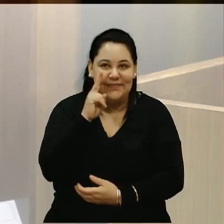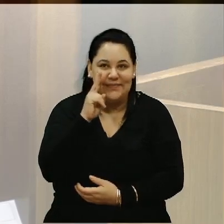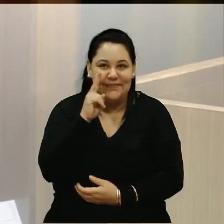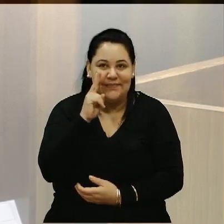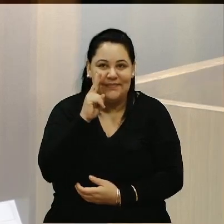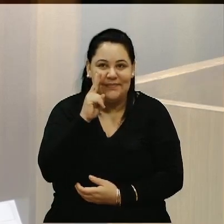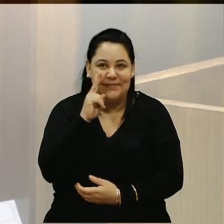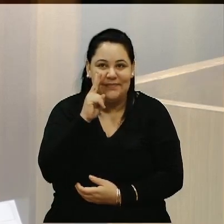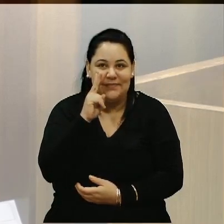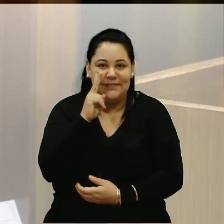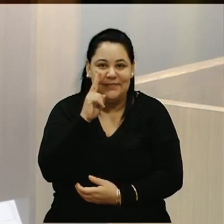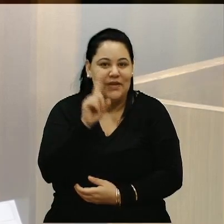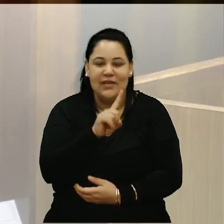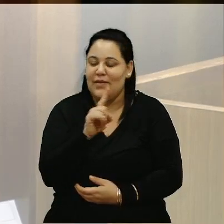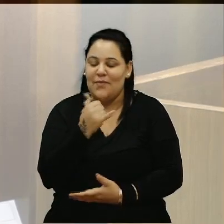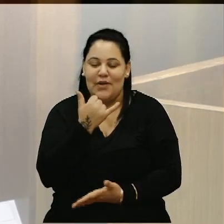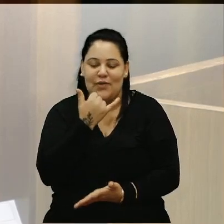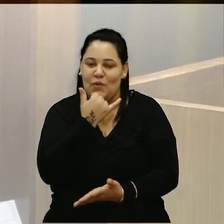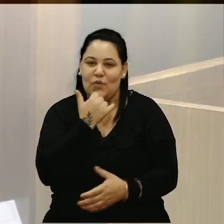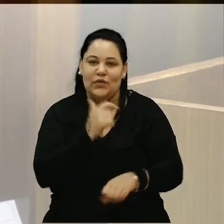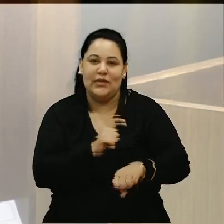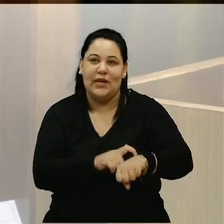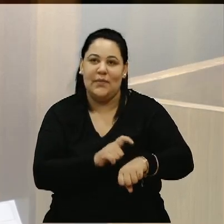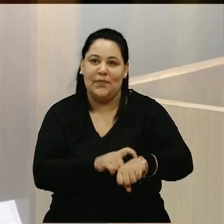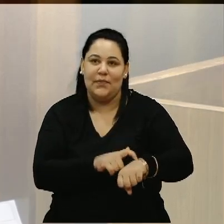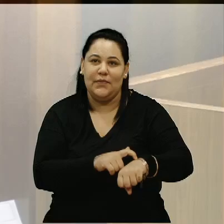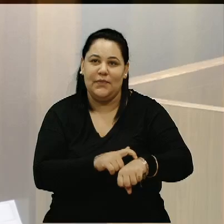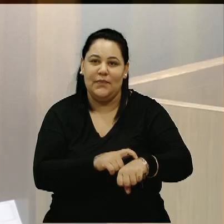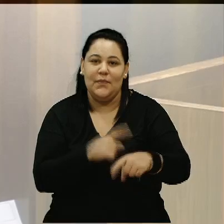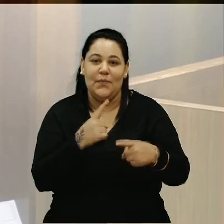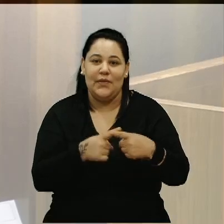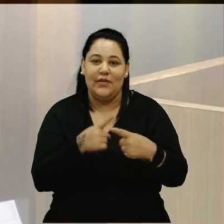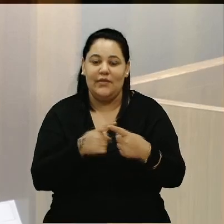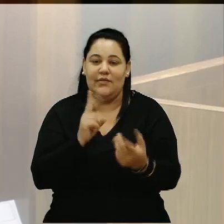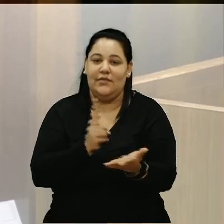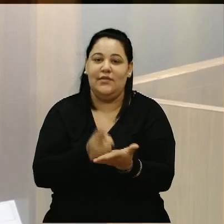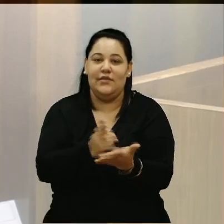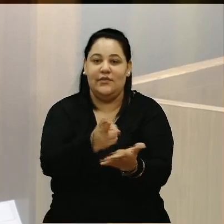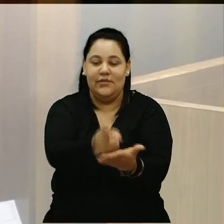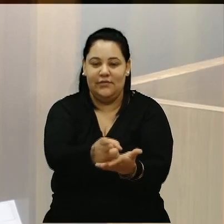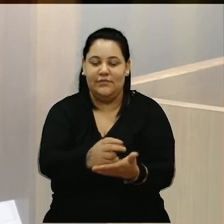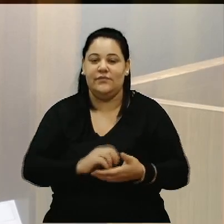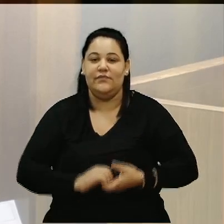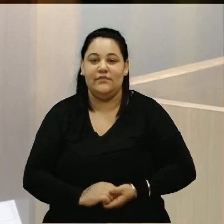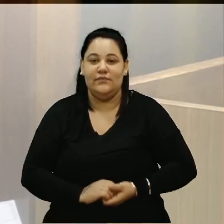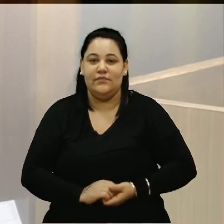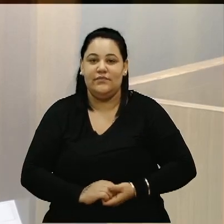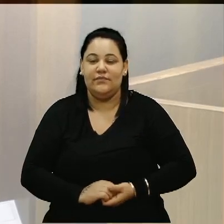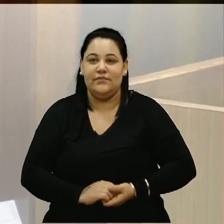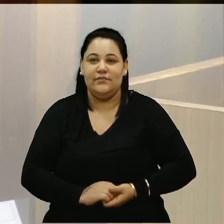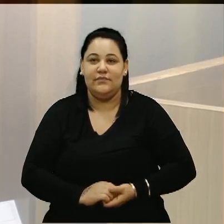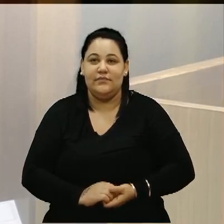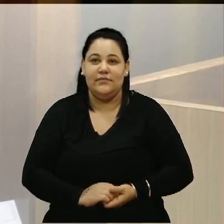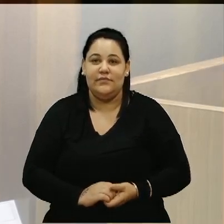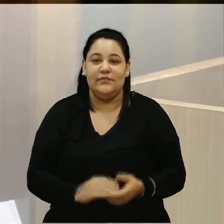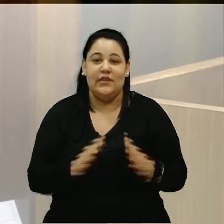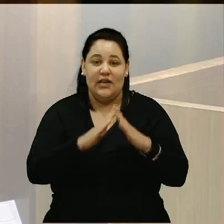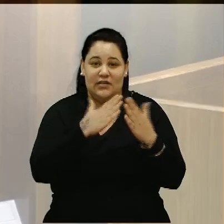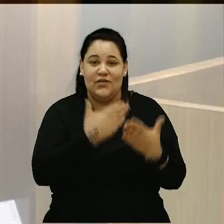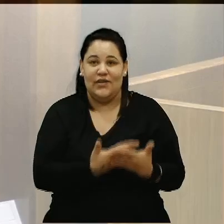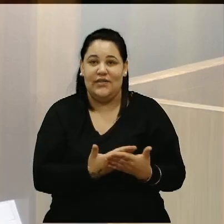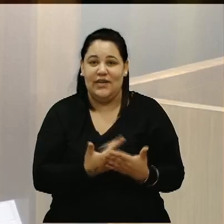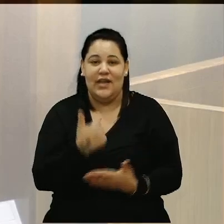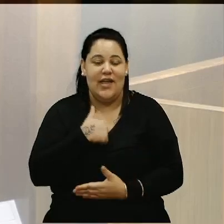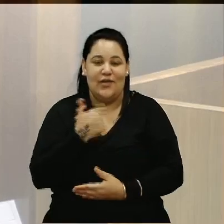não perdoam o tempo, porque elas duram para sempre. E a escolinha, quando eu não estiver mais